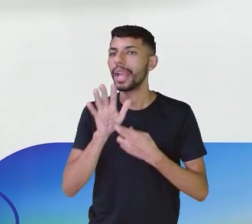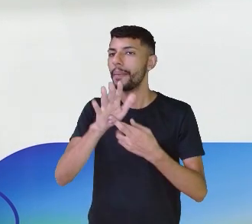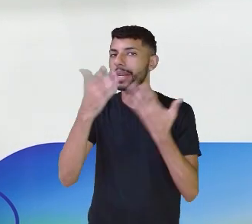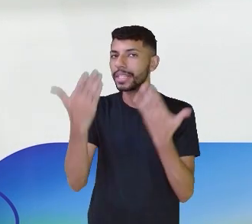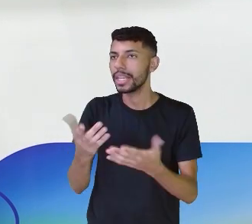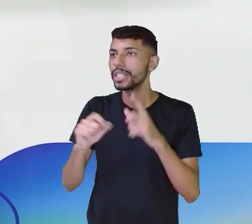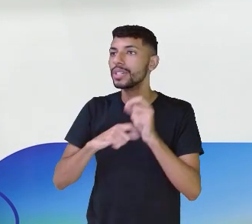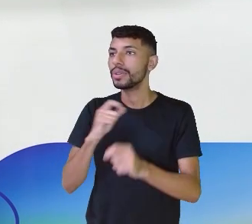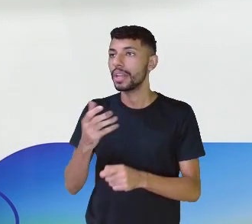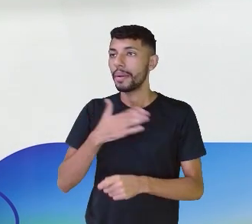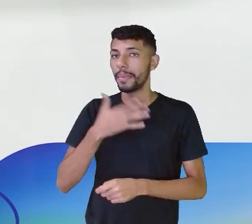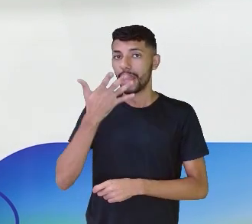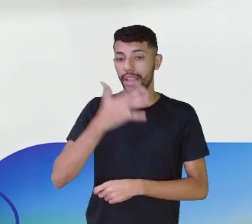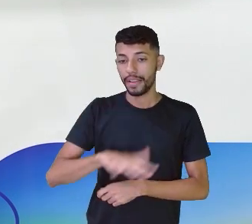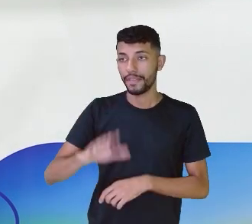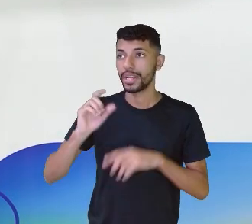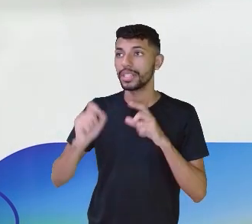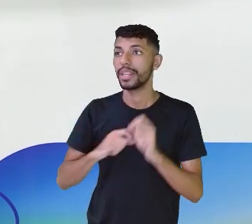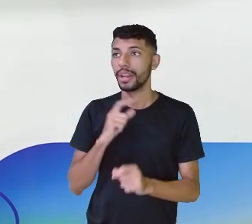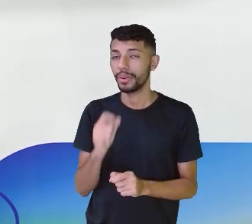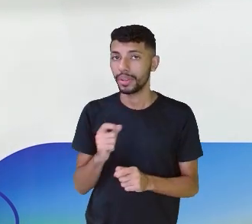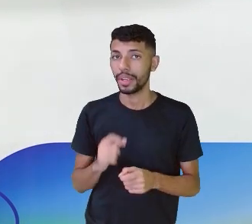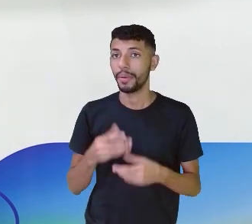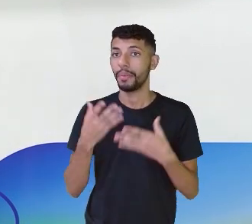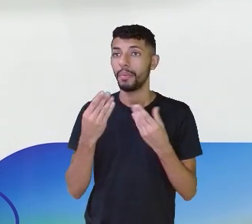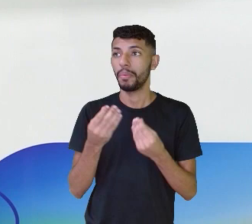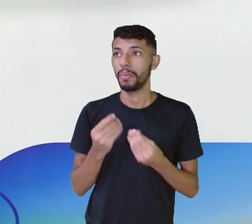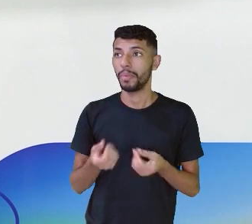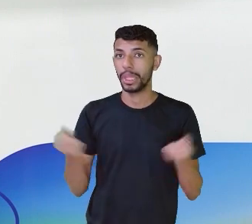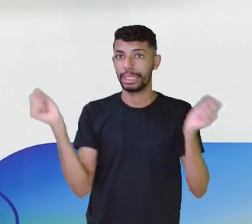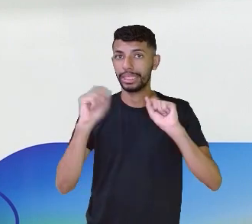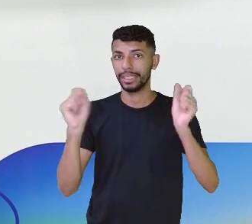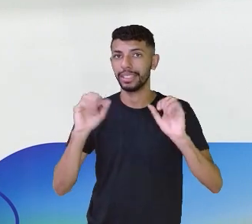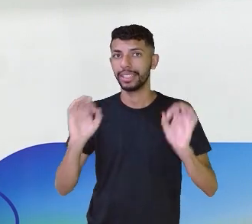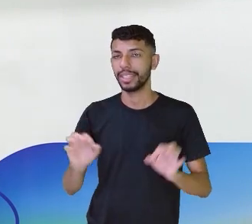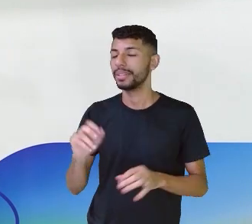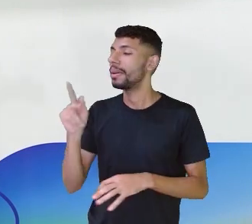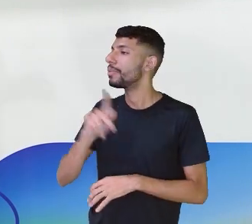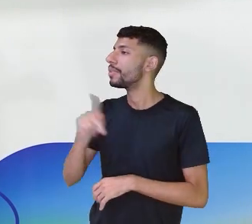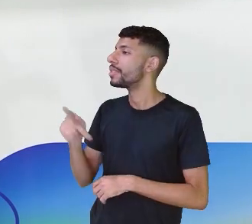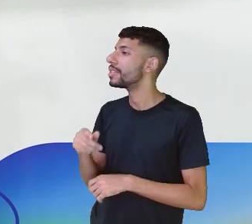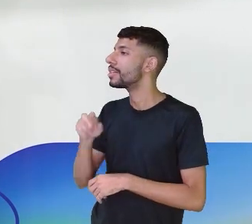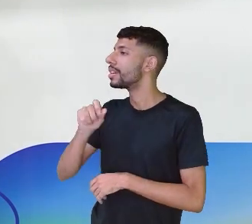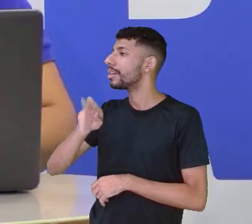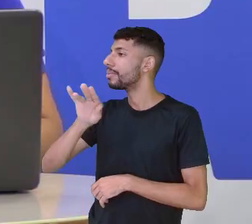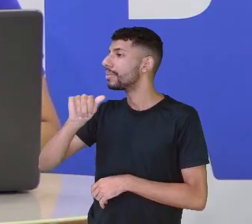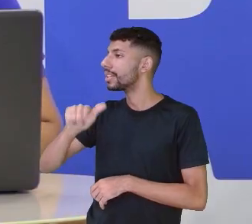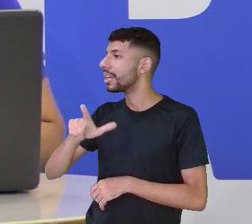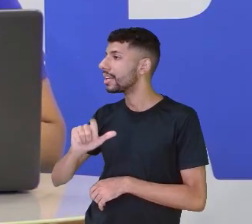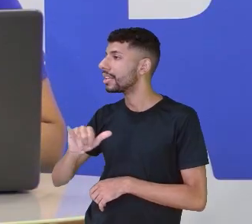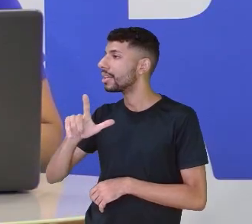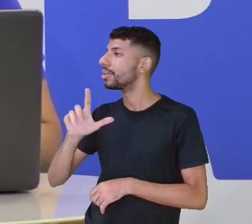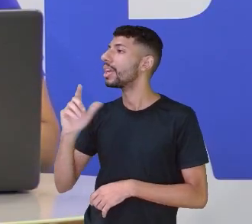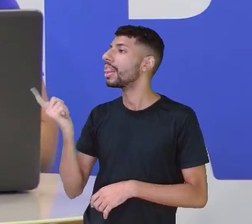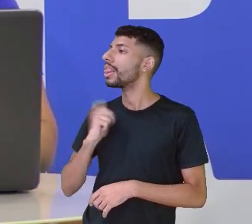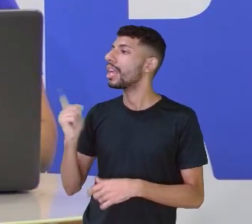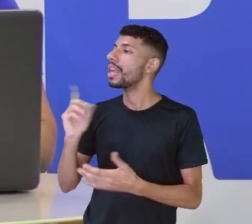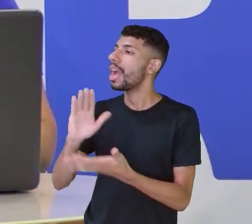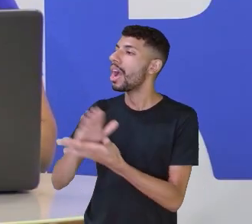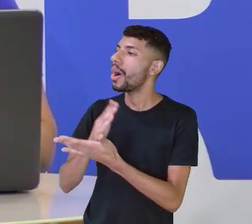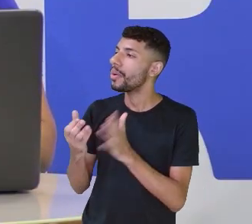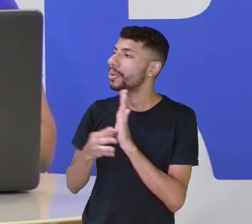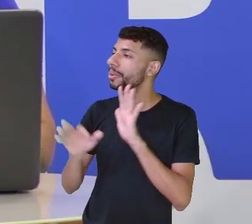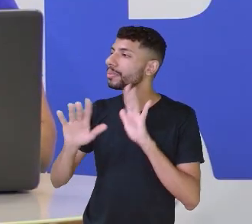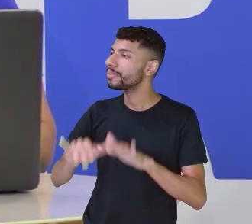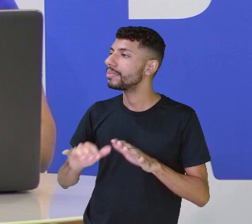foi levada, né? Professora Abigail, nós temos comentário no nosso chat? Tem, eles estão aqui animados.